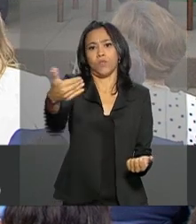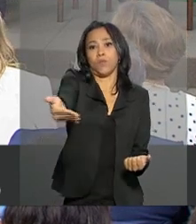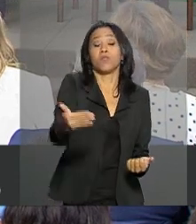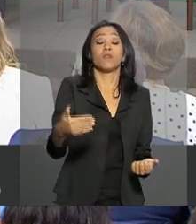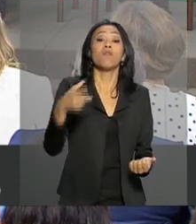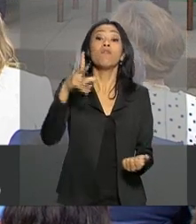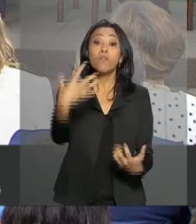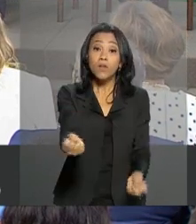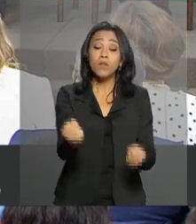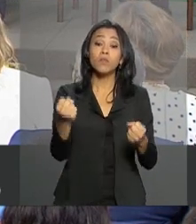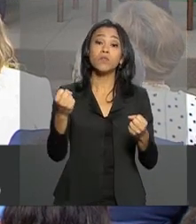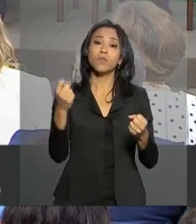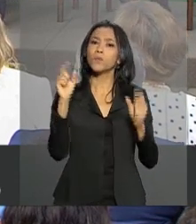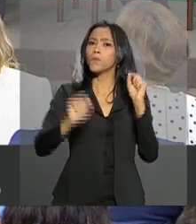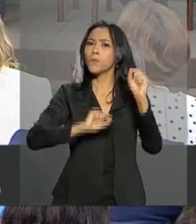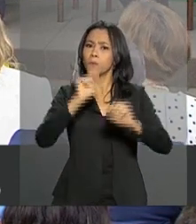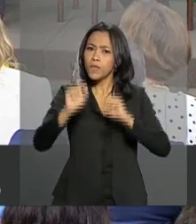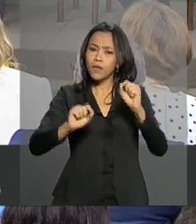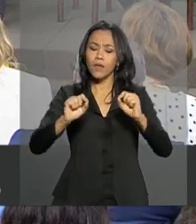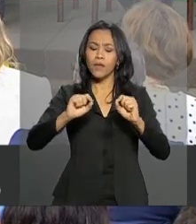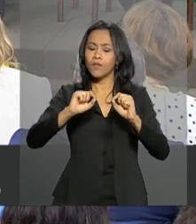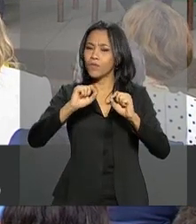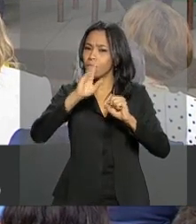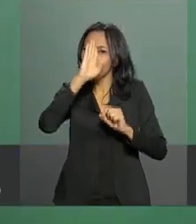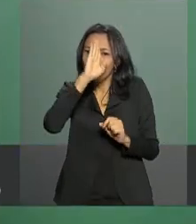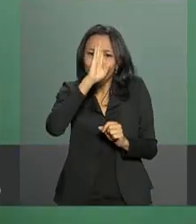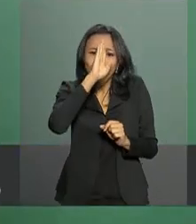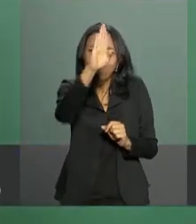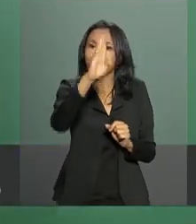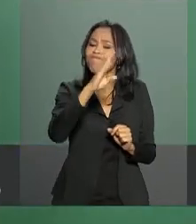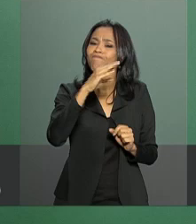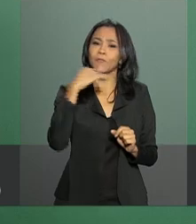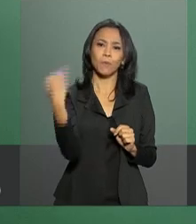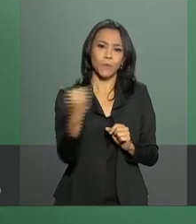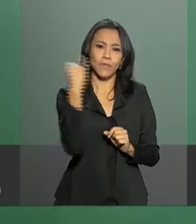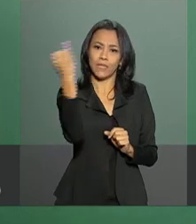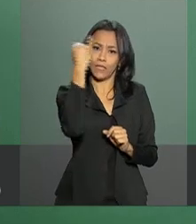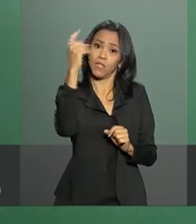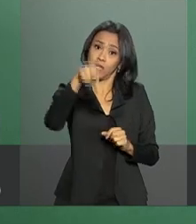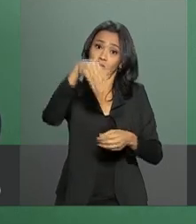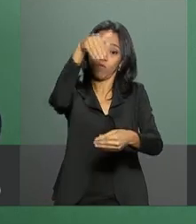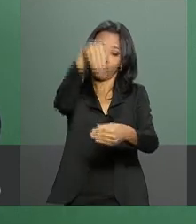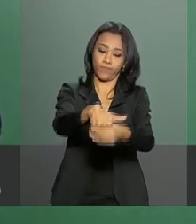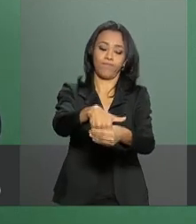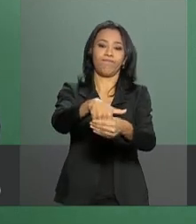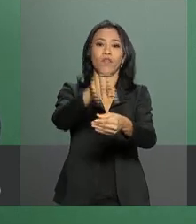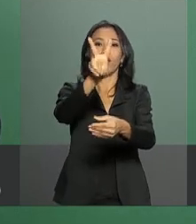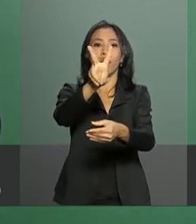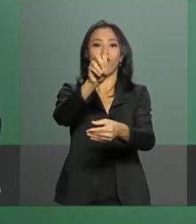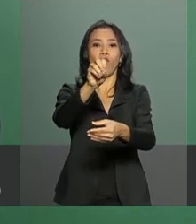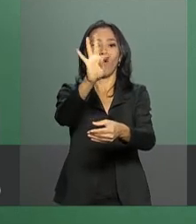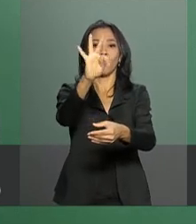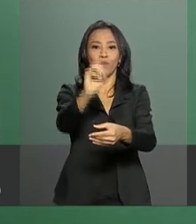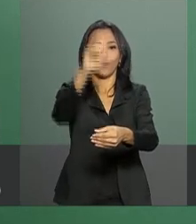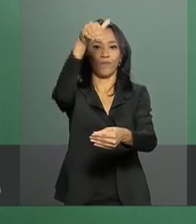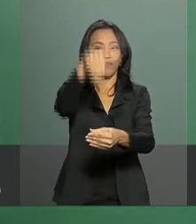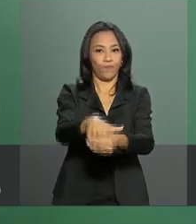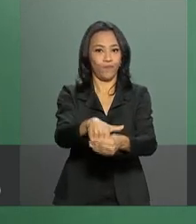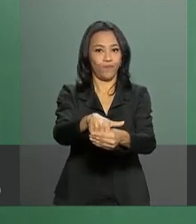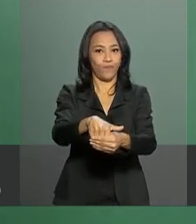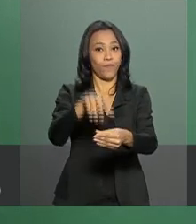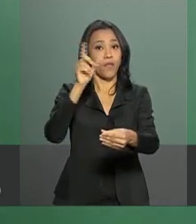dos resultados maximus da constituição de 88 o voto o voto nada mais é do que uma